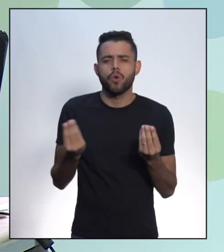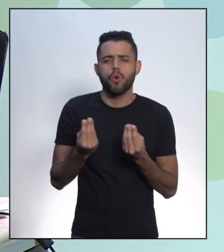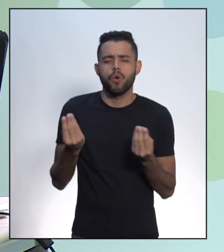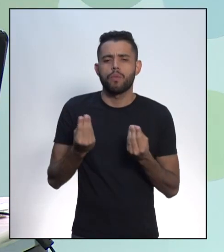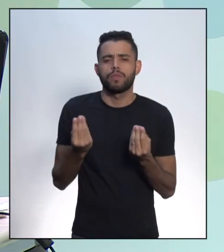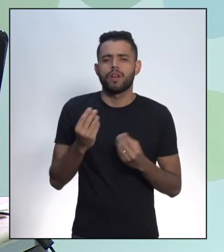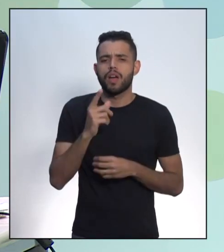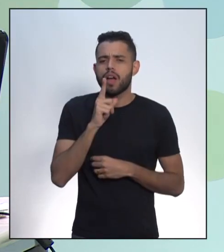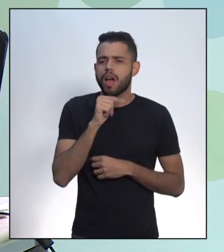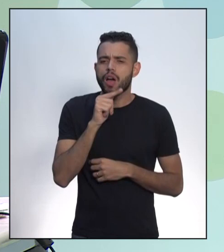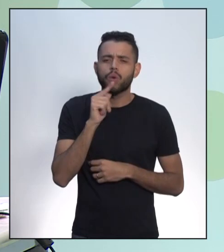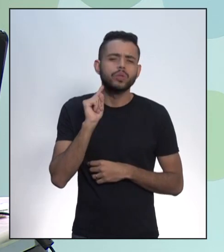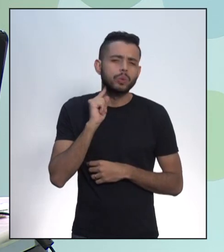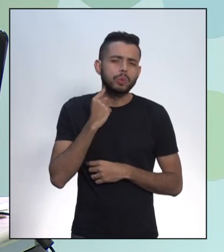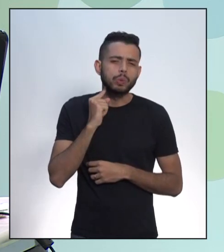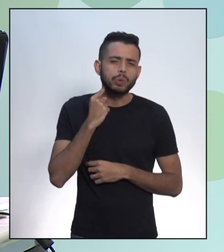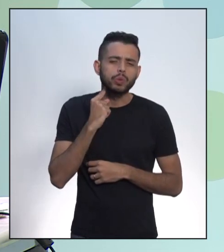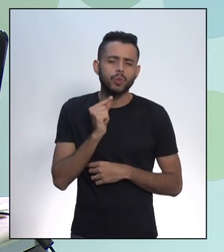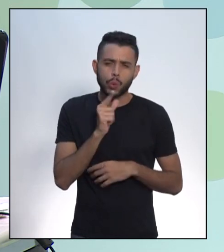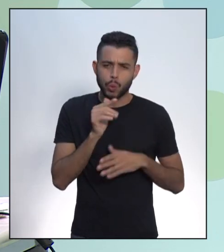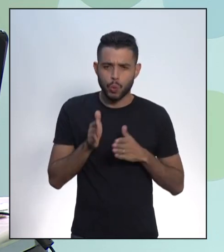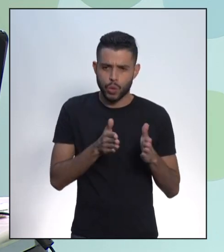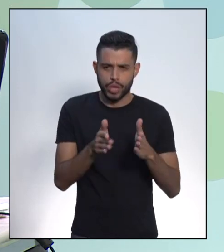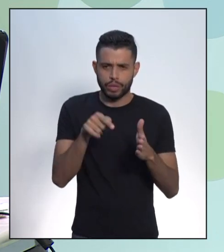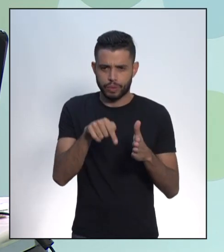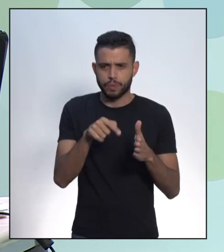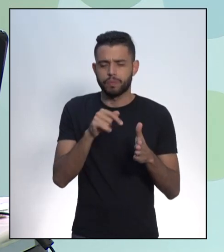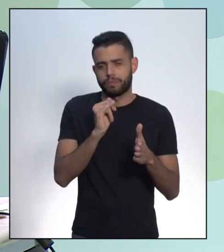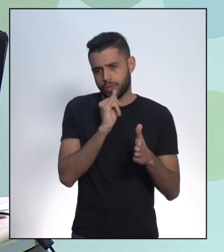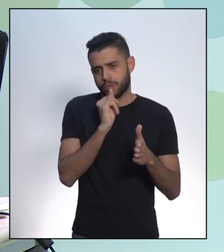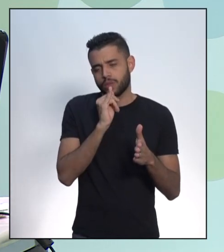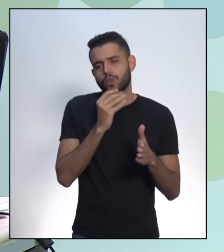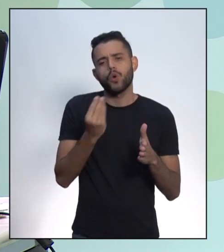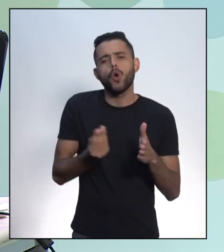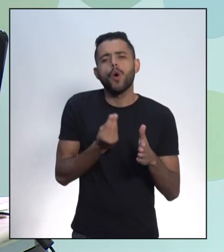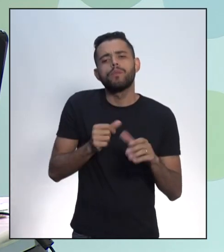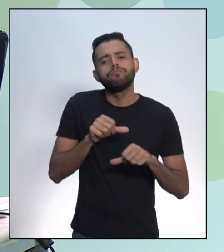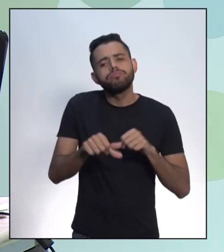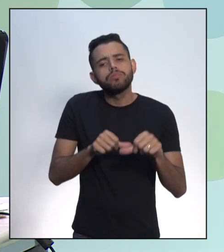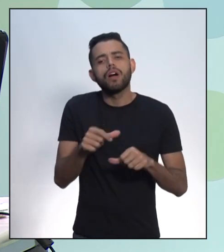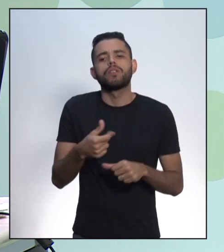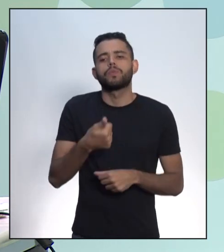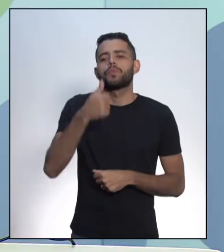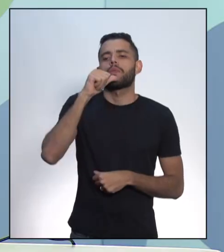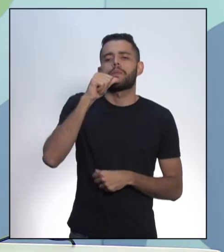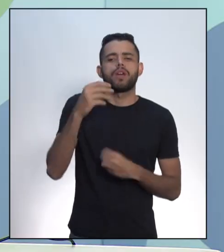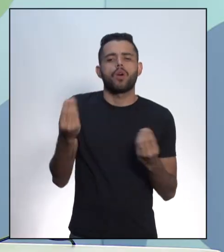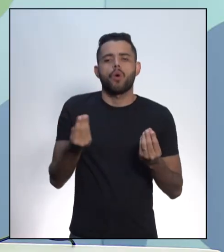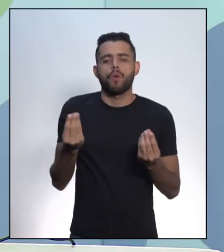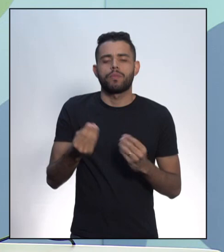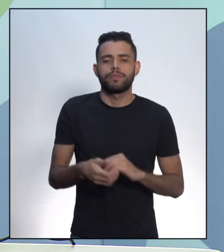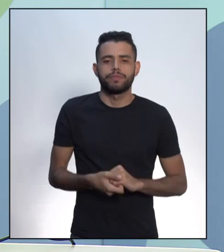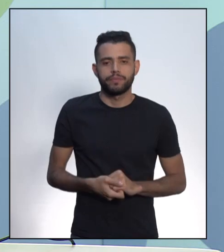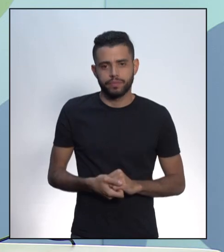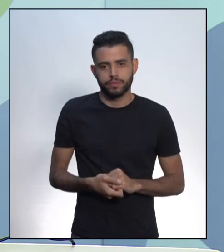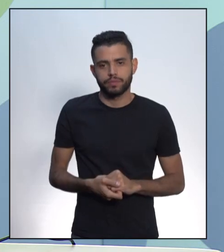água poluída, que vem do rio Tietê, por exemplo, se torne própria para o nosso consumo? Eles responderam o quê? Então, eles estão